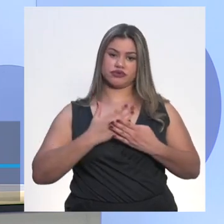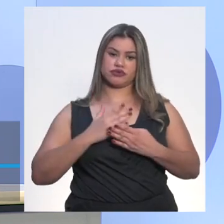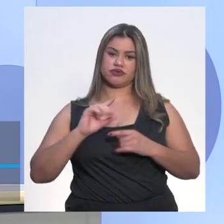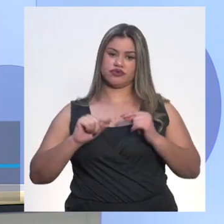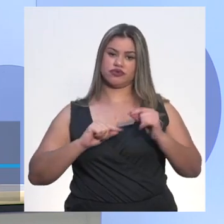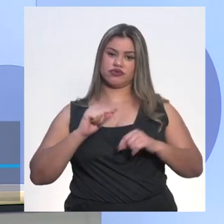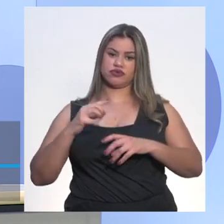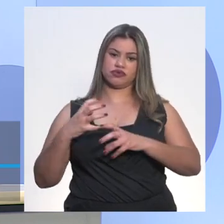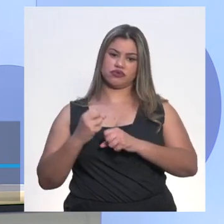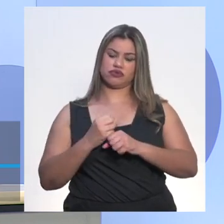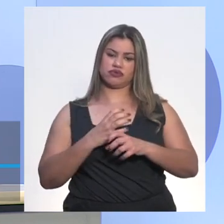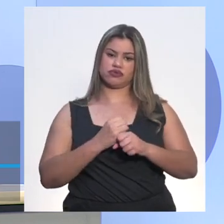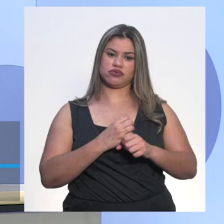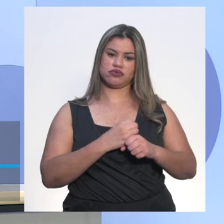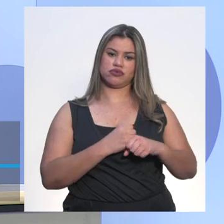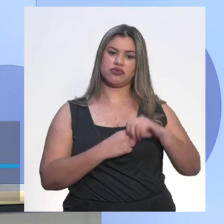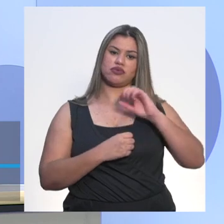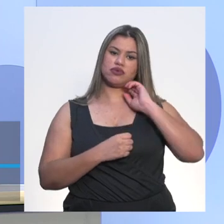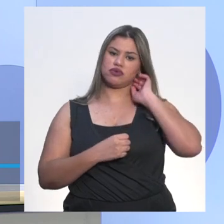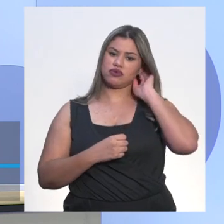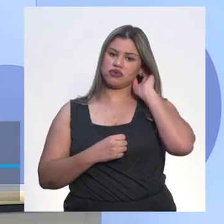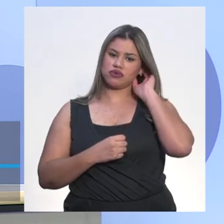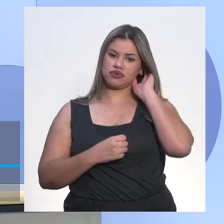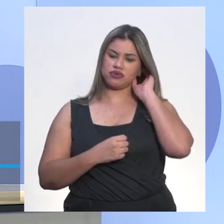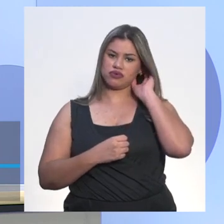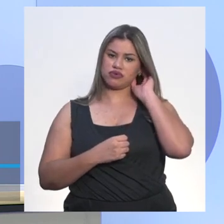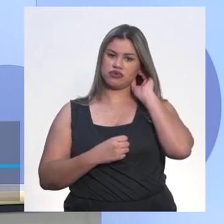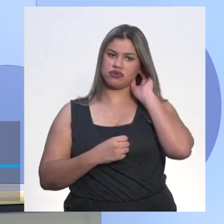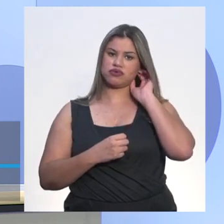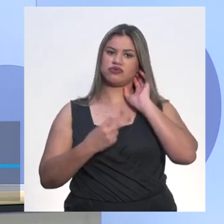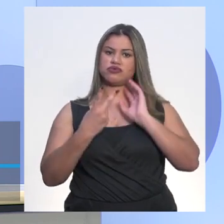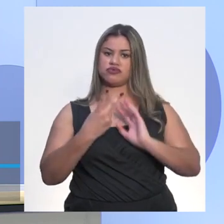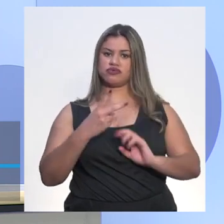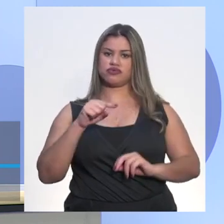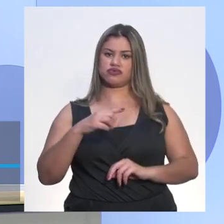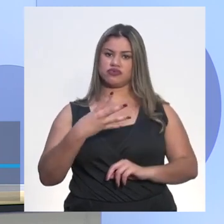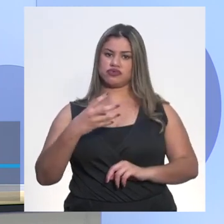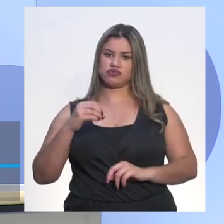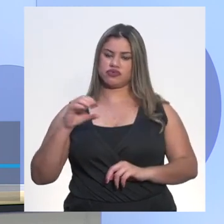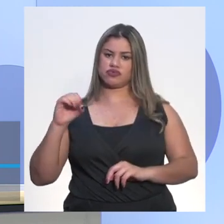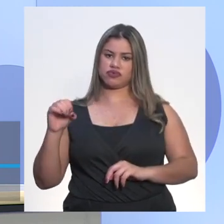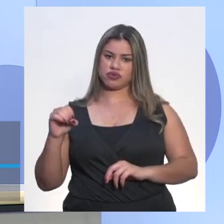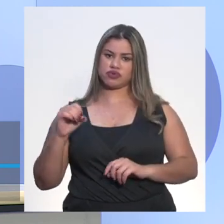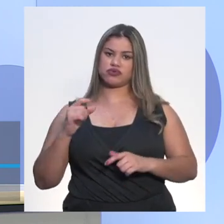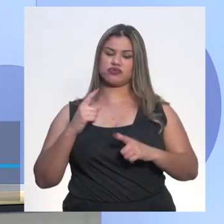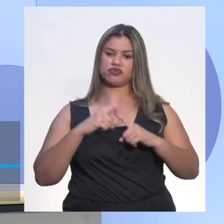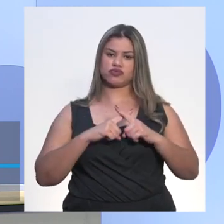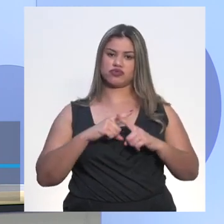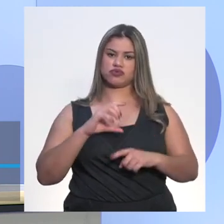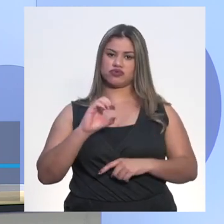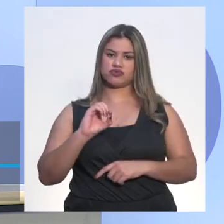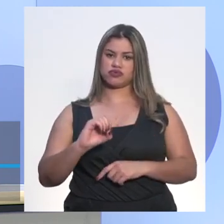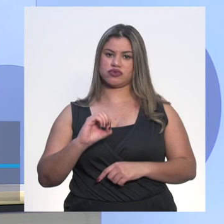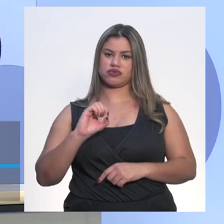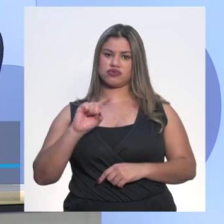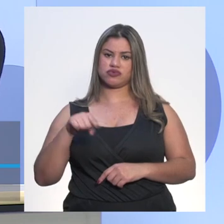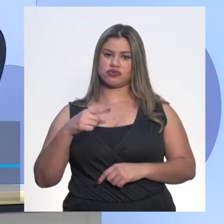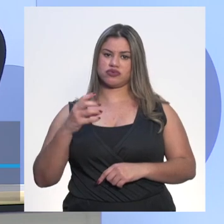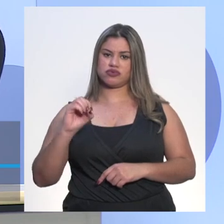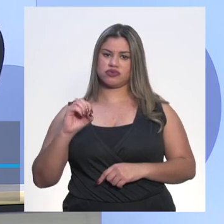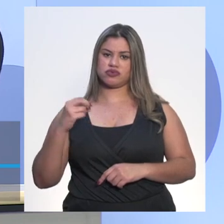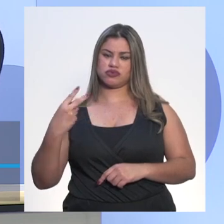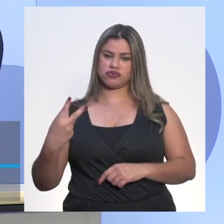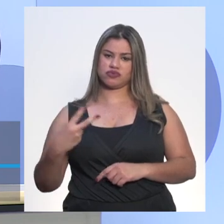a conta que ele fez. Ele colocou 2.400, que multiplica 0,02 ou 2 centésimos, que